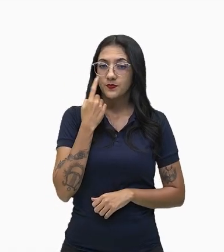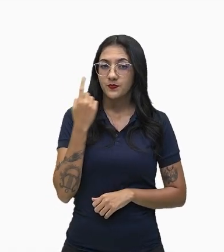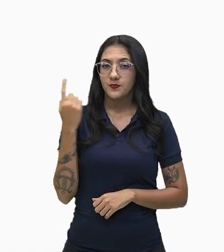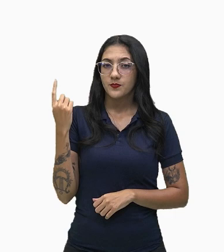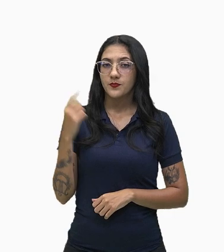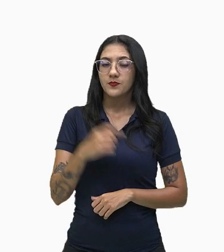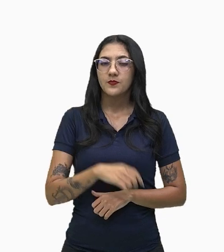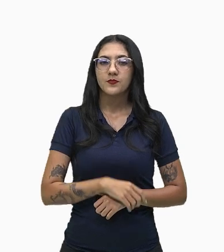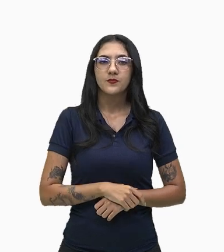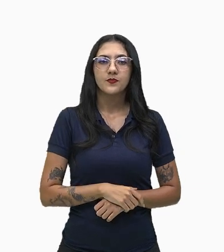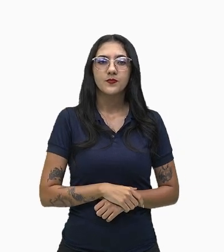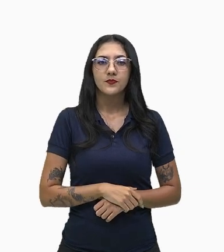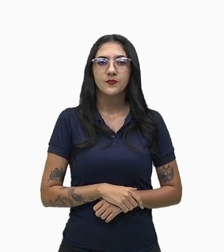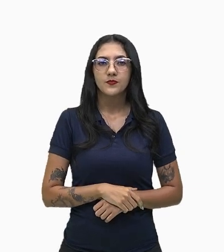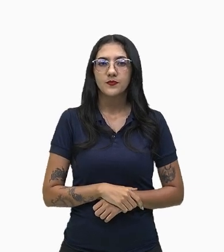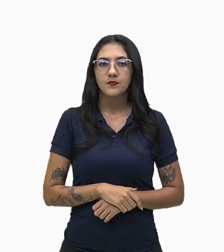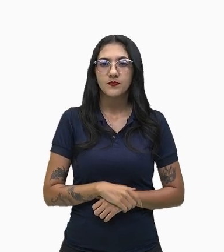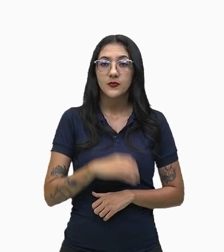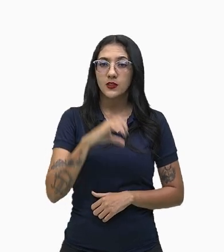que